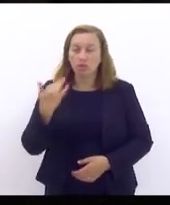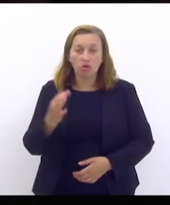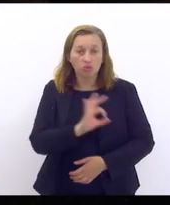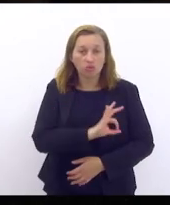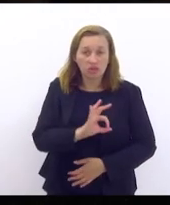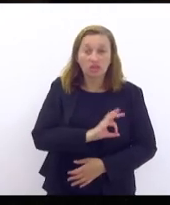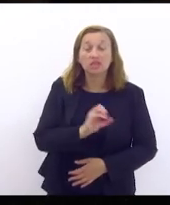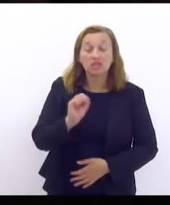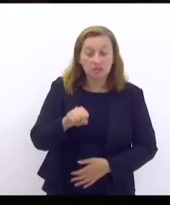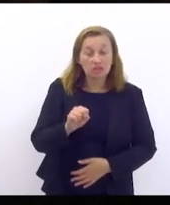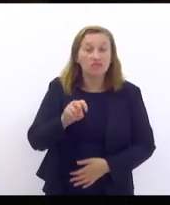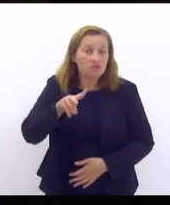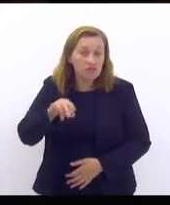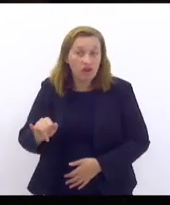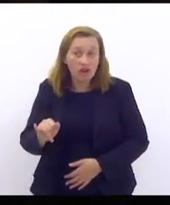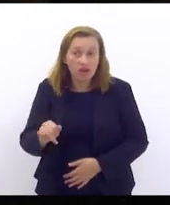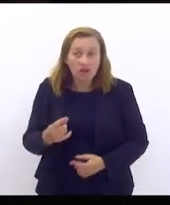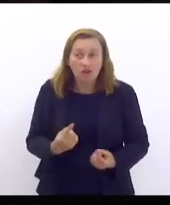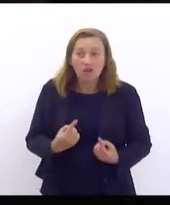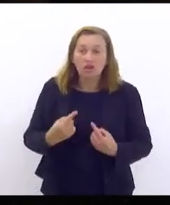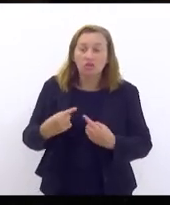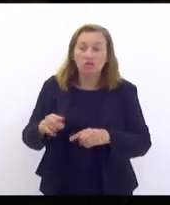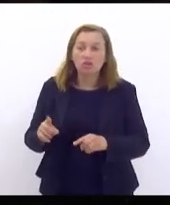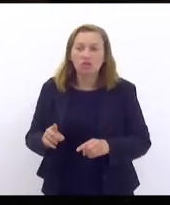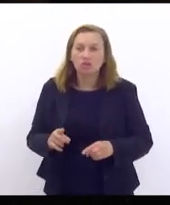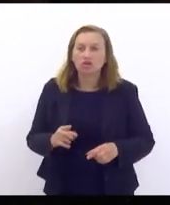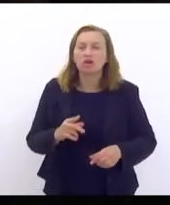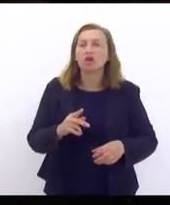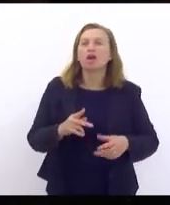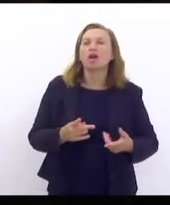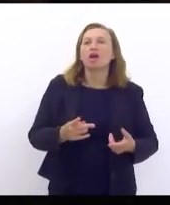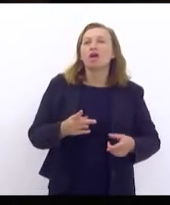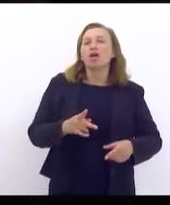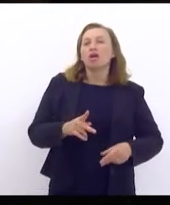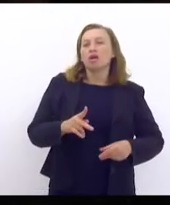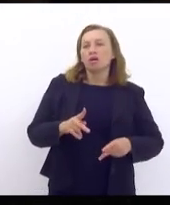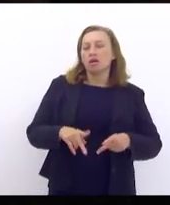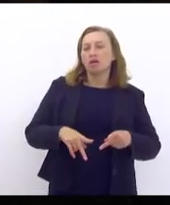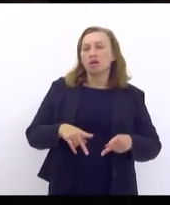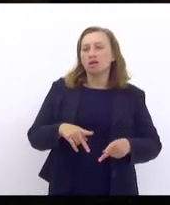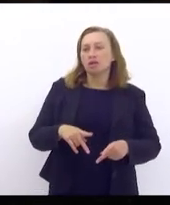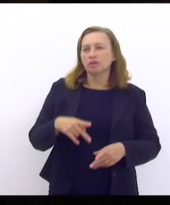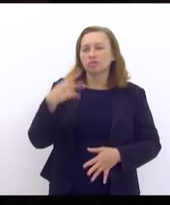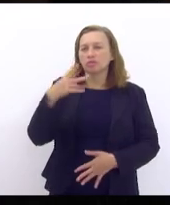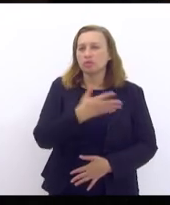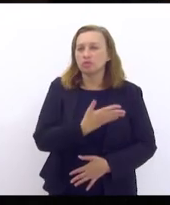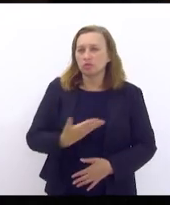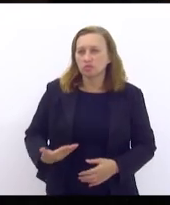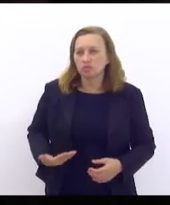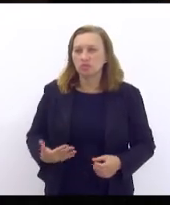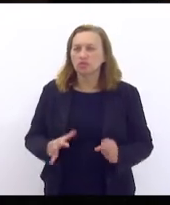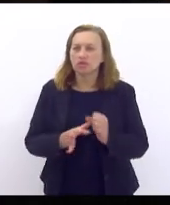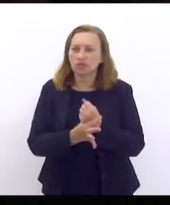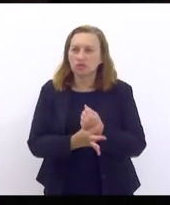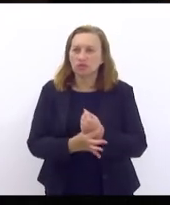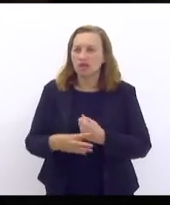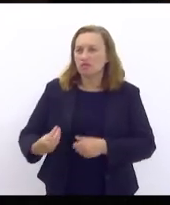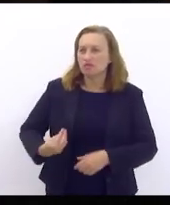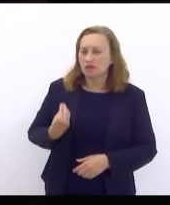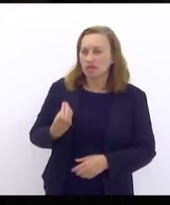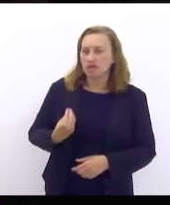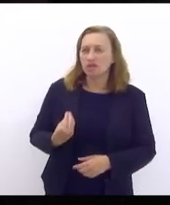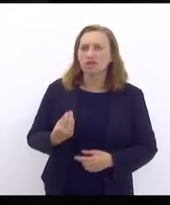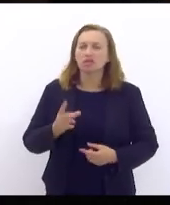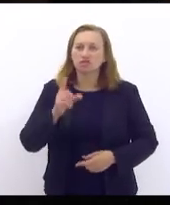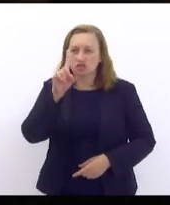que vai sim enfrentar uma política pública de segurança que assegure o direito à vida e não que